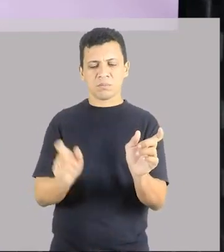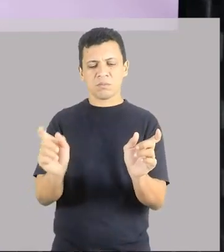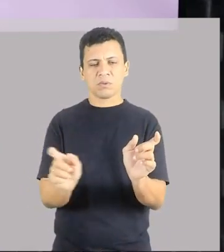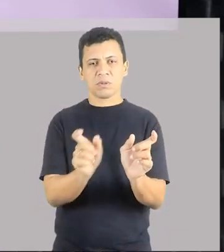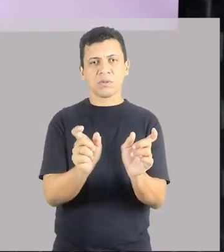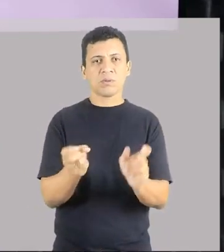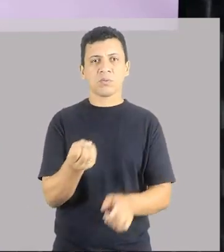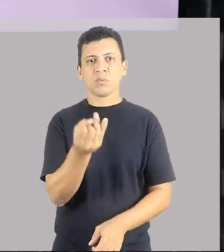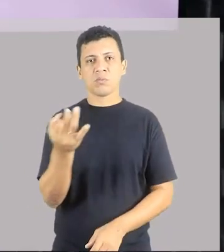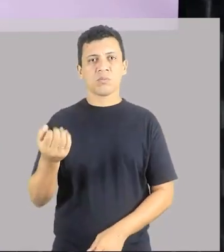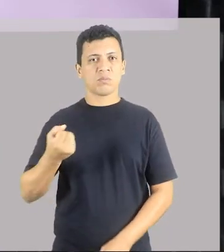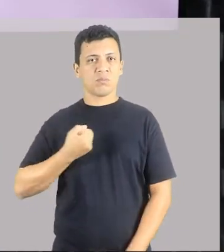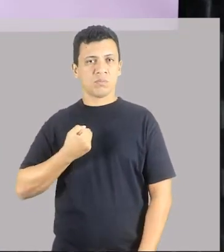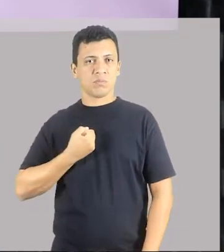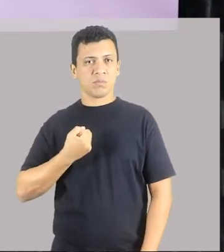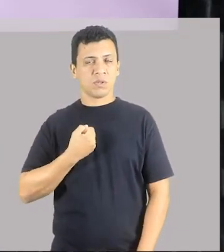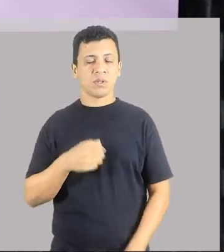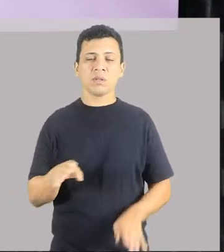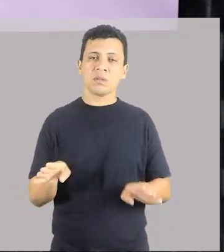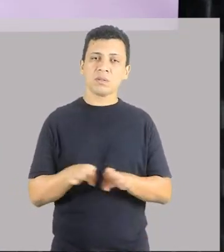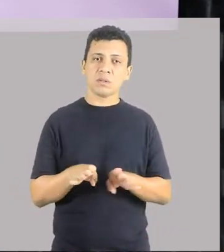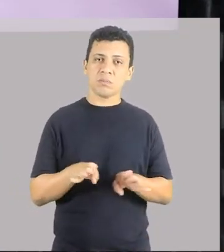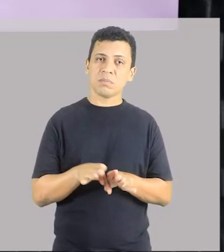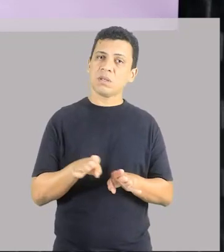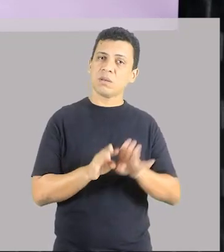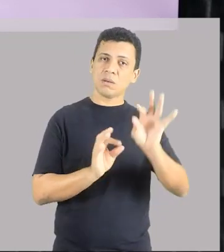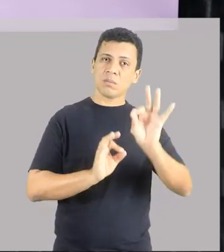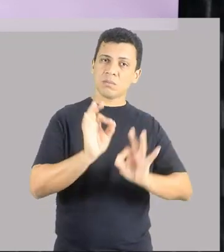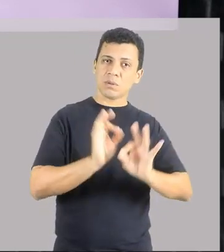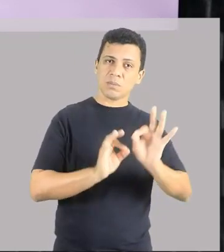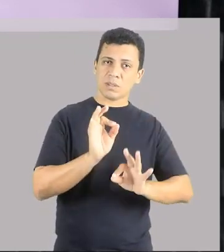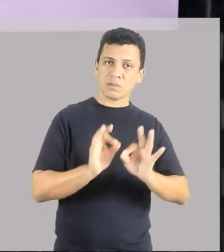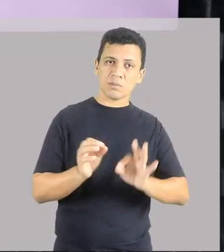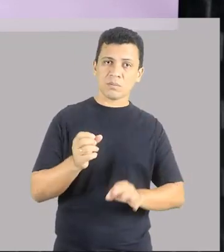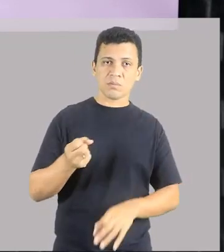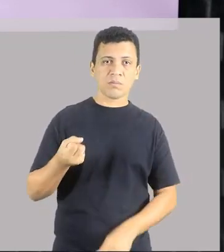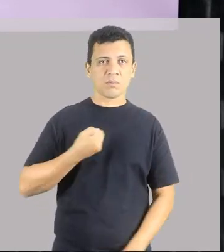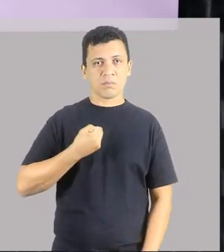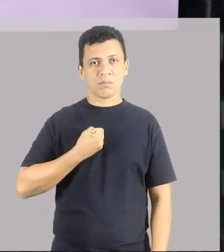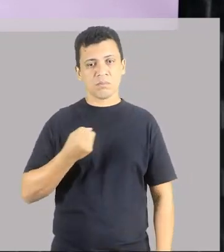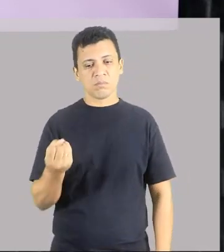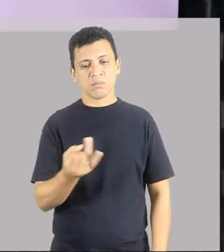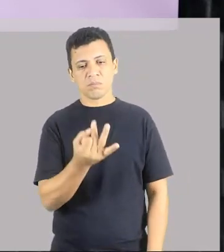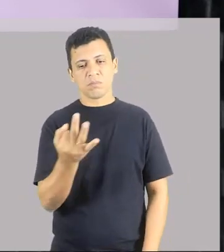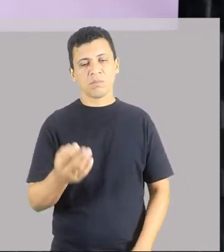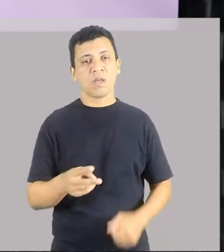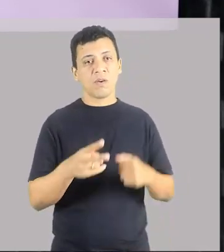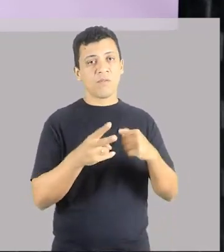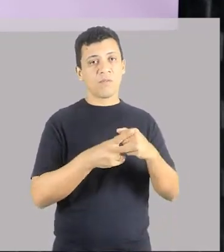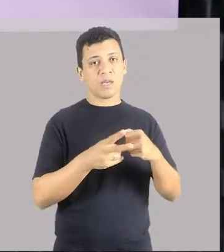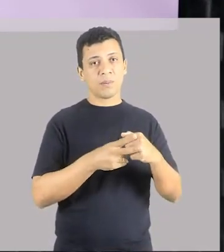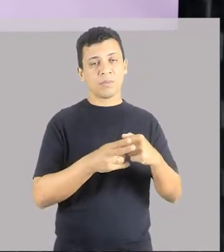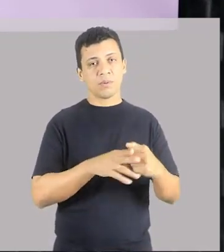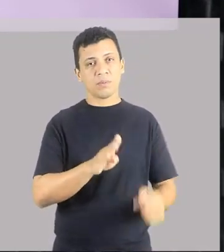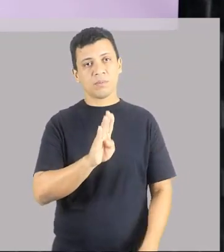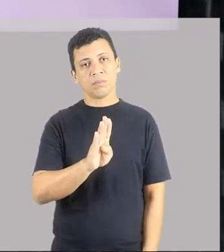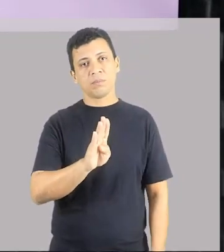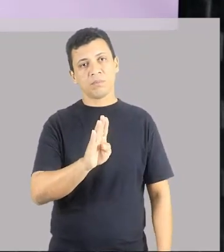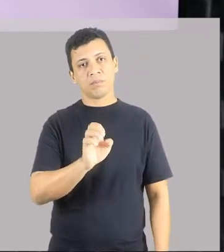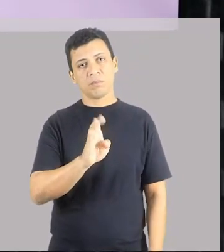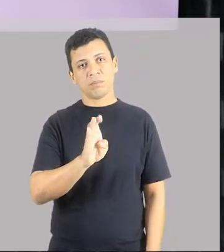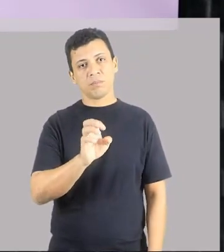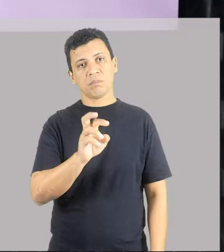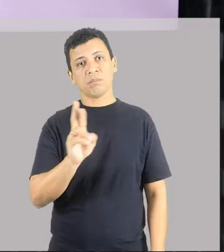número certo ou então a preparação para uma desinência de número olha o exemplo aqui olha o verbo BB até o b o